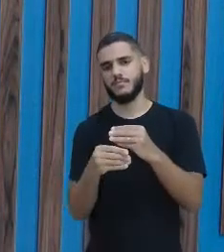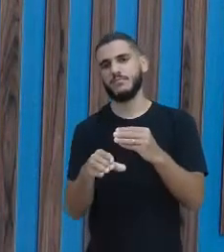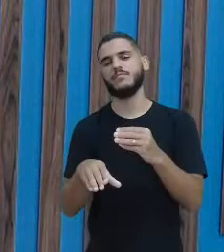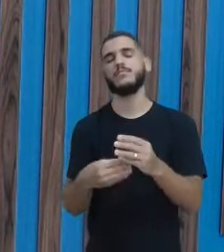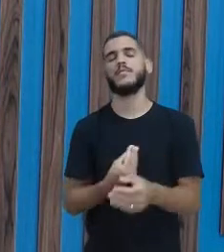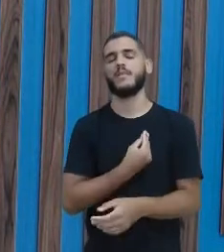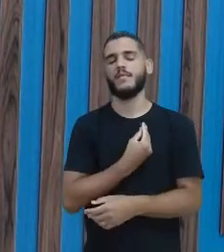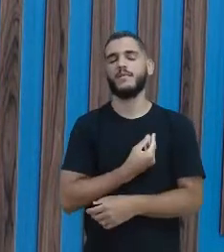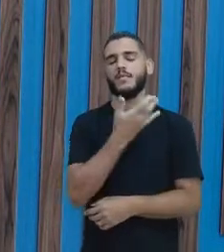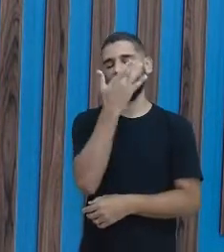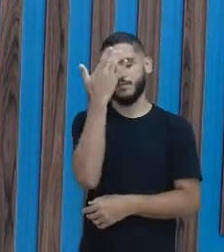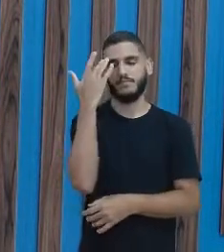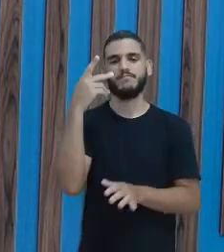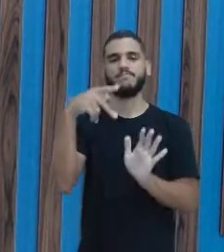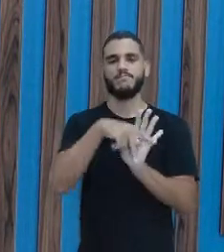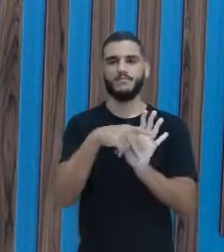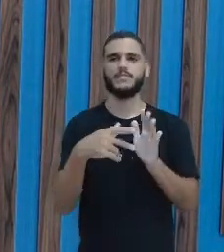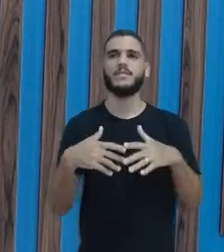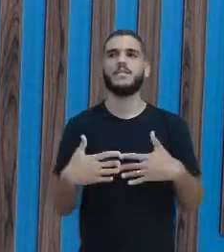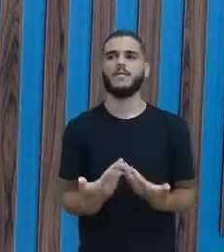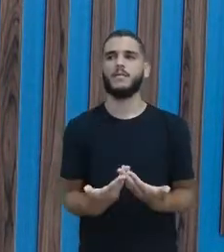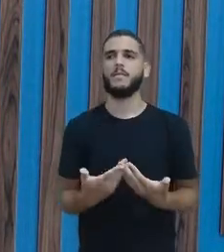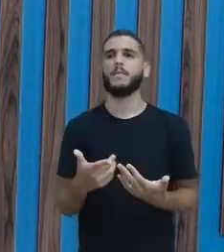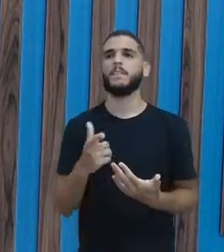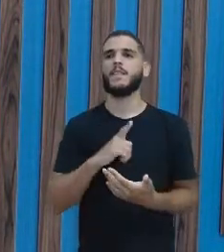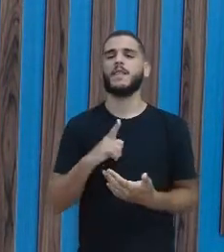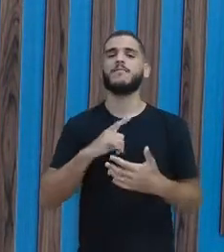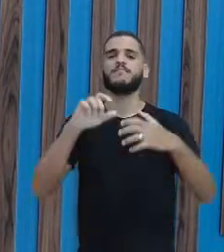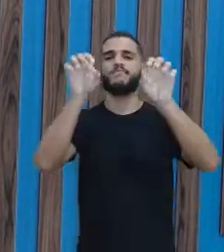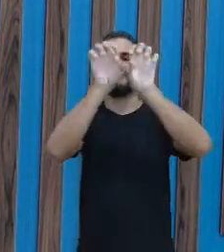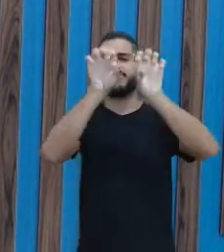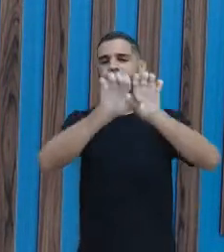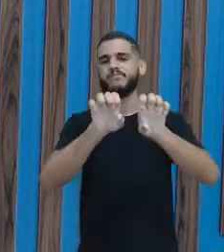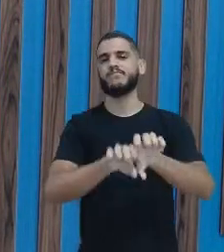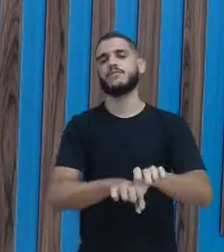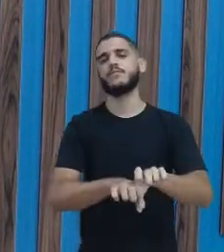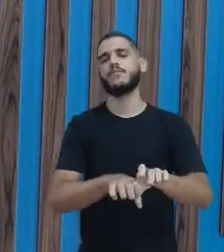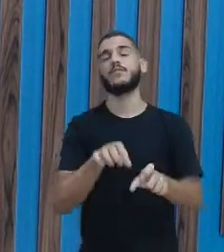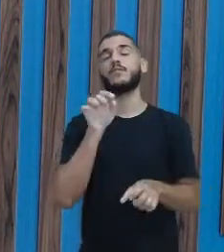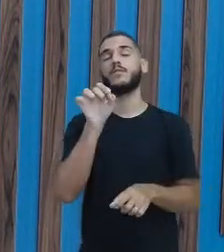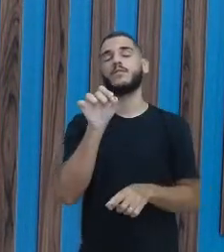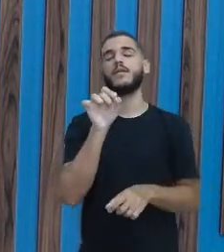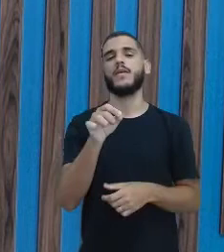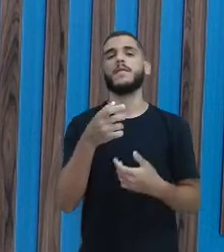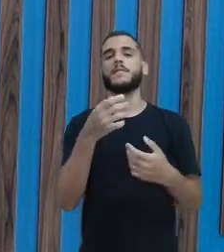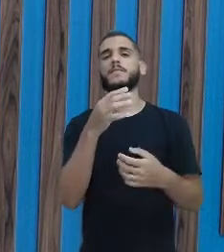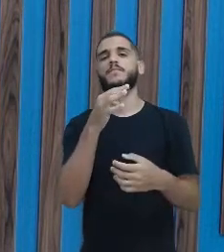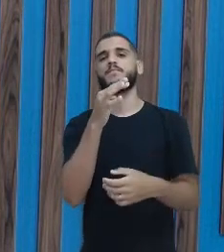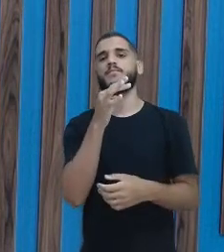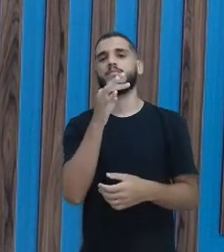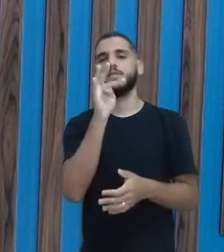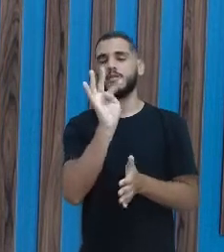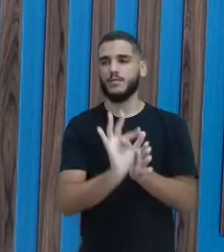vida pessoal. E aí está composta a estruturação, vamos dizer assim, do texto